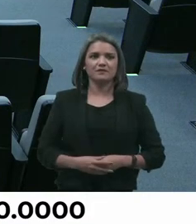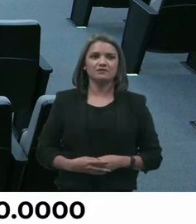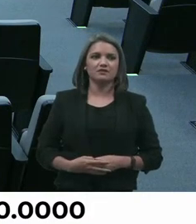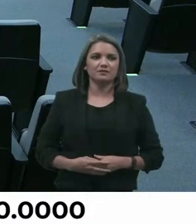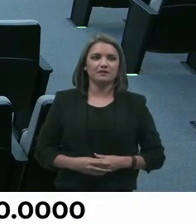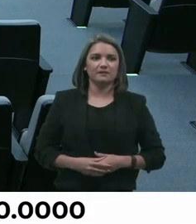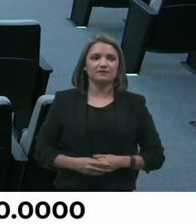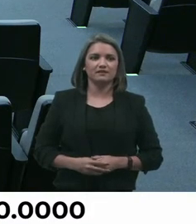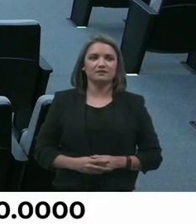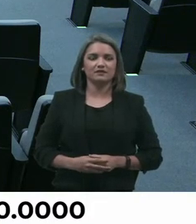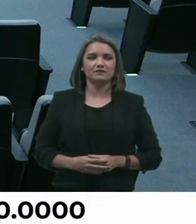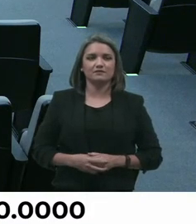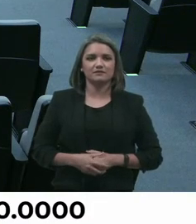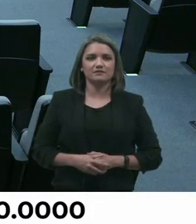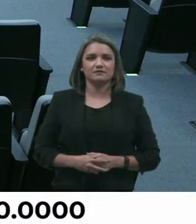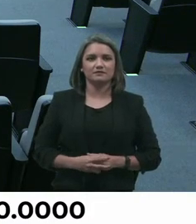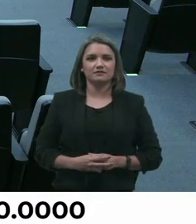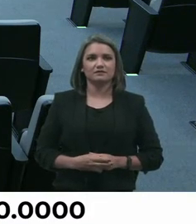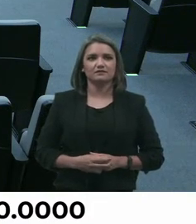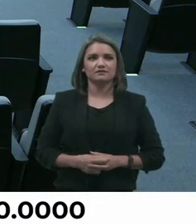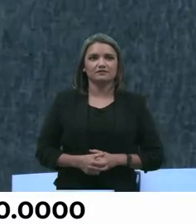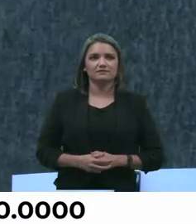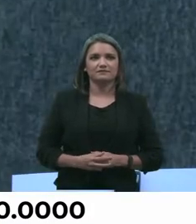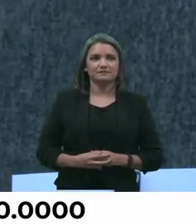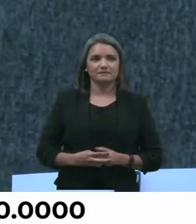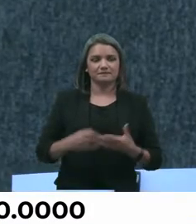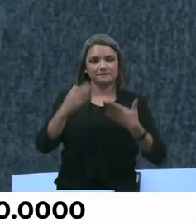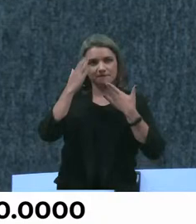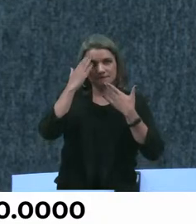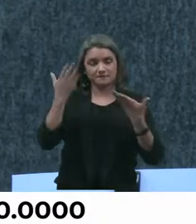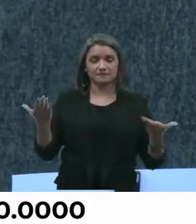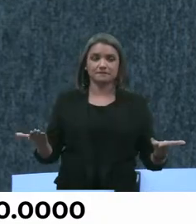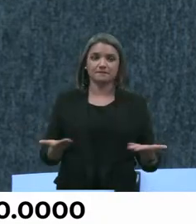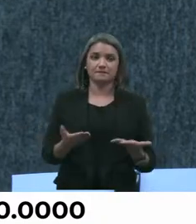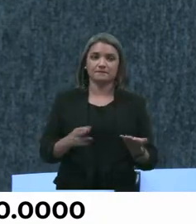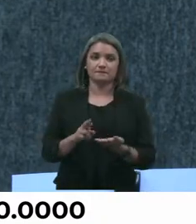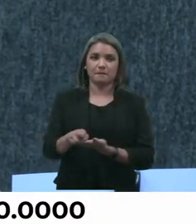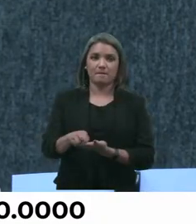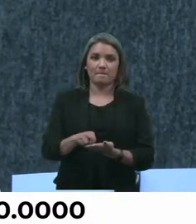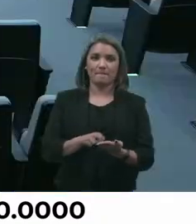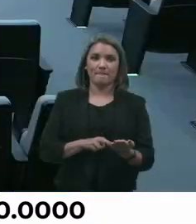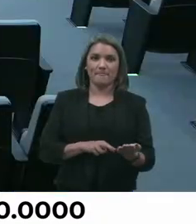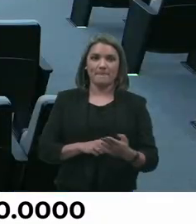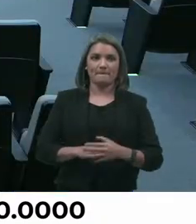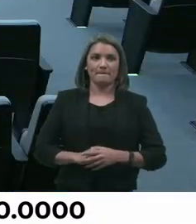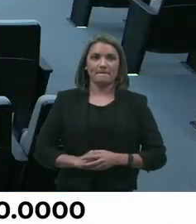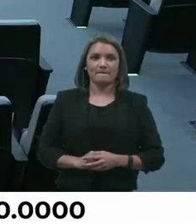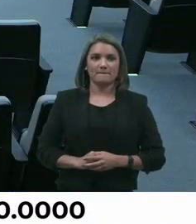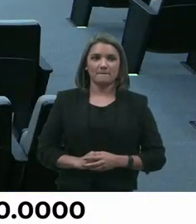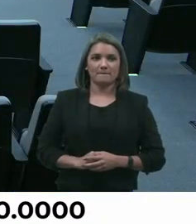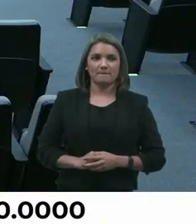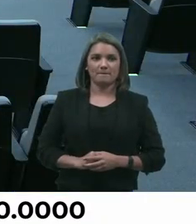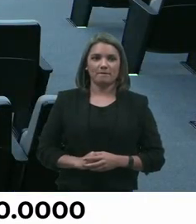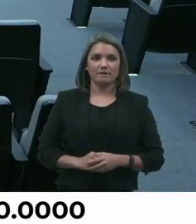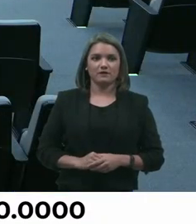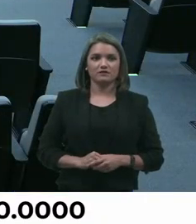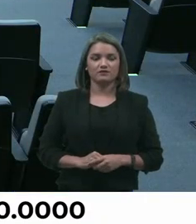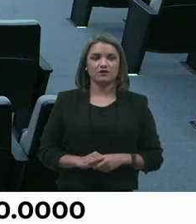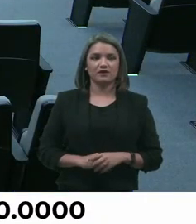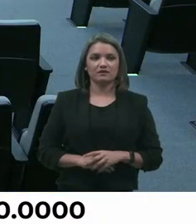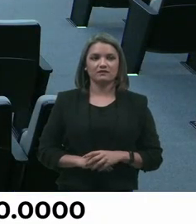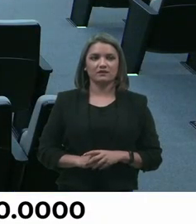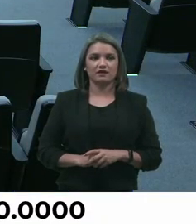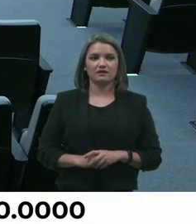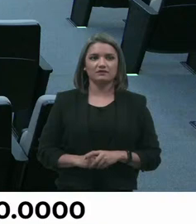Que agradeço e devolvo a palavra ao eminente relator. Obrigado, presidente. Eu